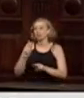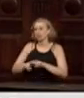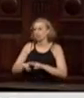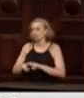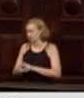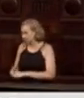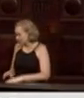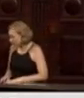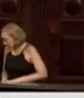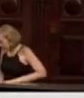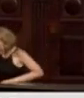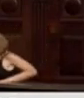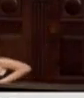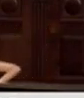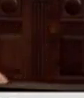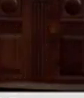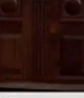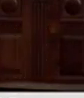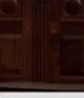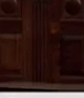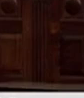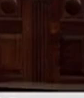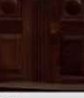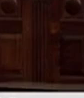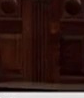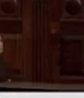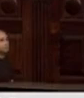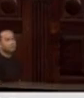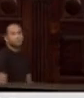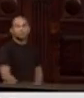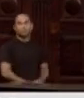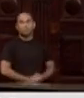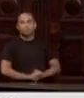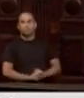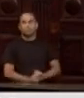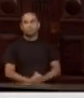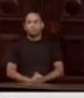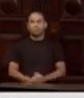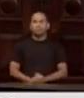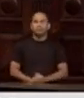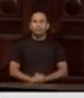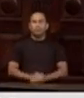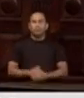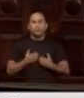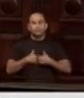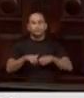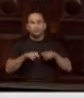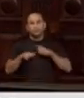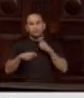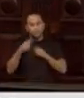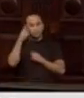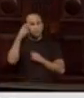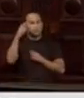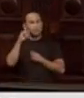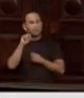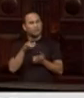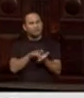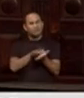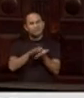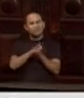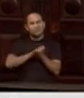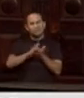investigada. E não vamos aceitar que continue se trabalhando com uma ideia de que vamos fingir que